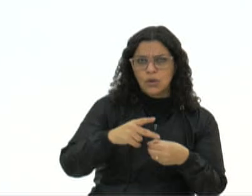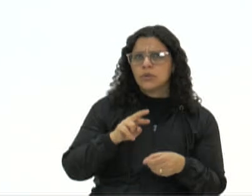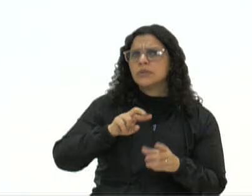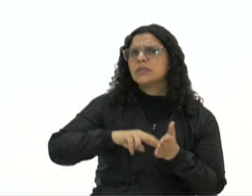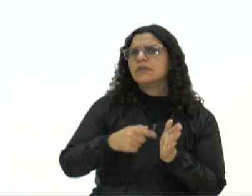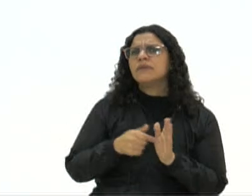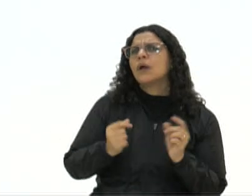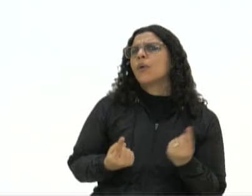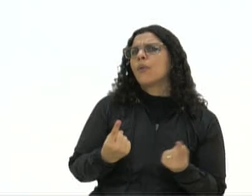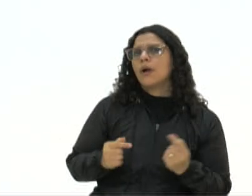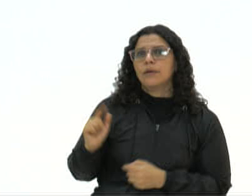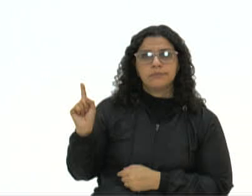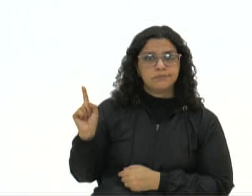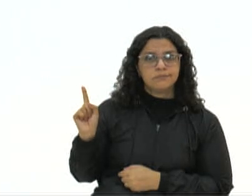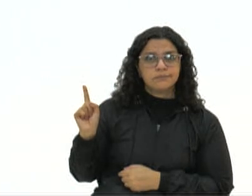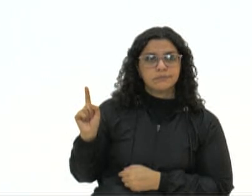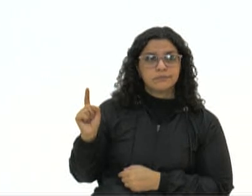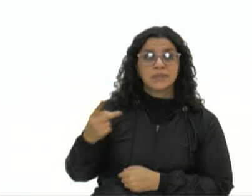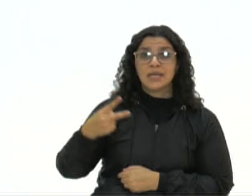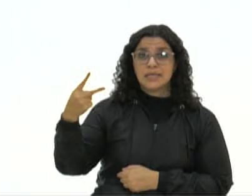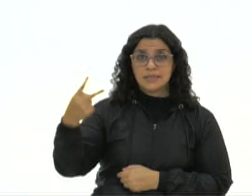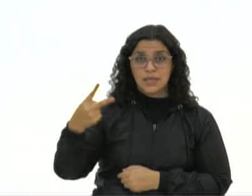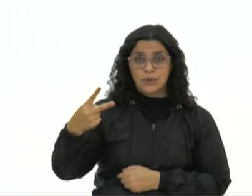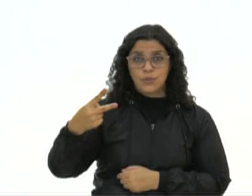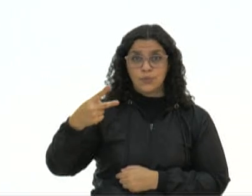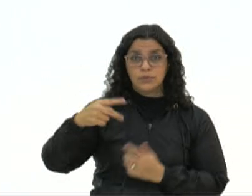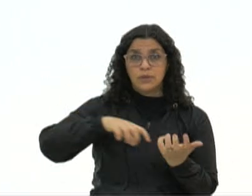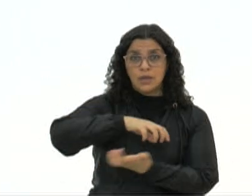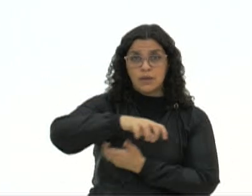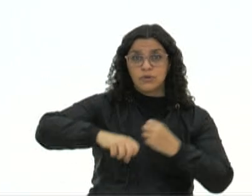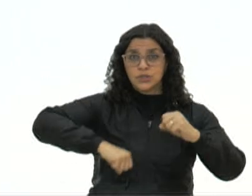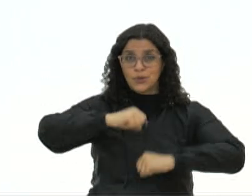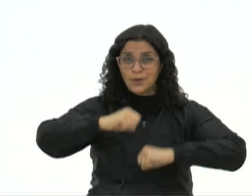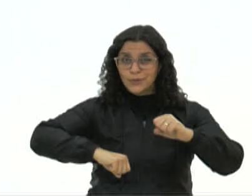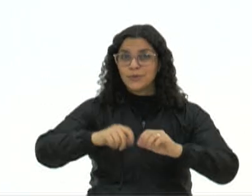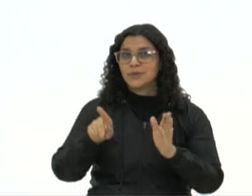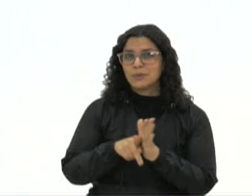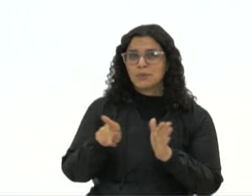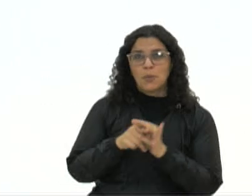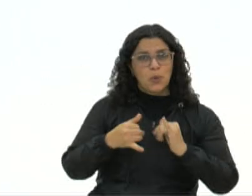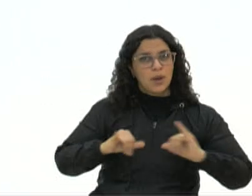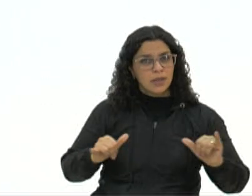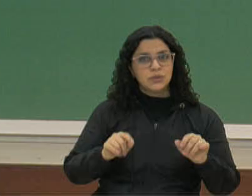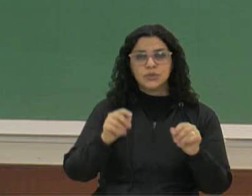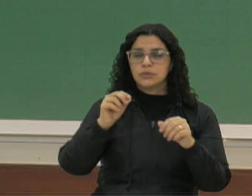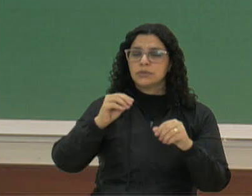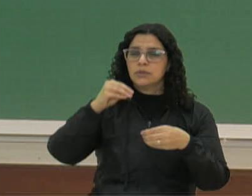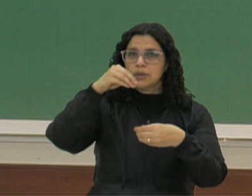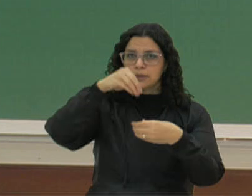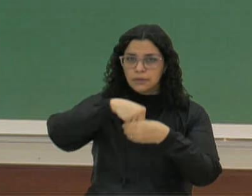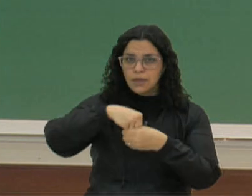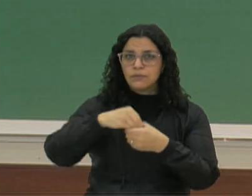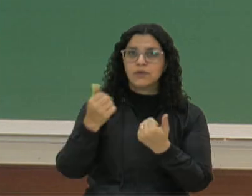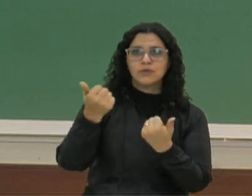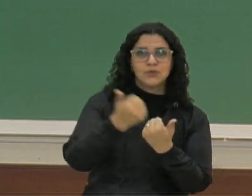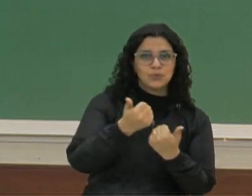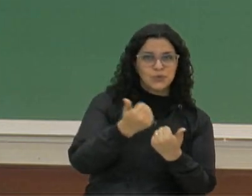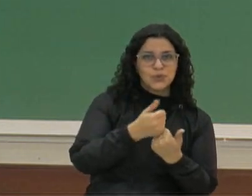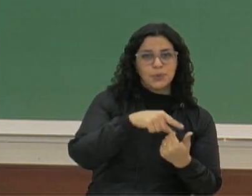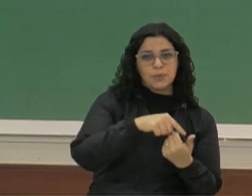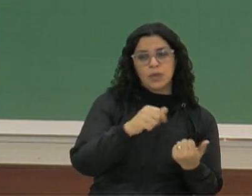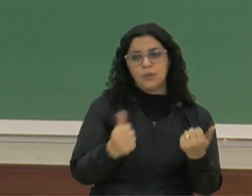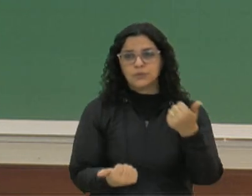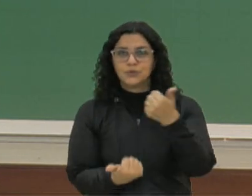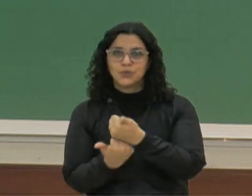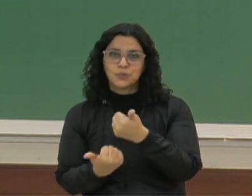à segunda Revolução Industrial, né? Essas matrizes, fontes de energia, foram substituídas pelo